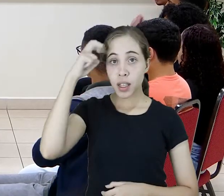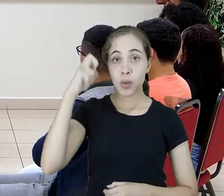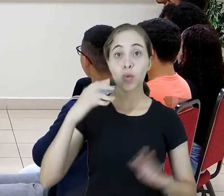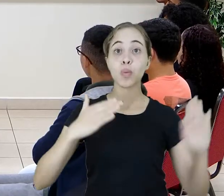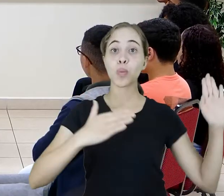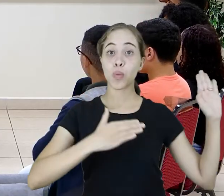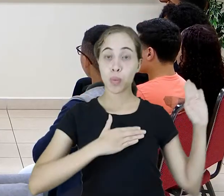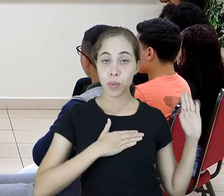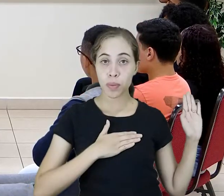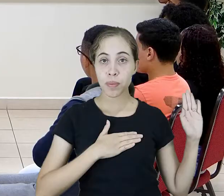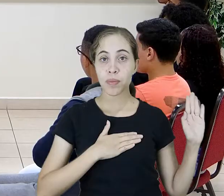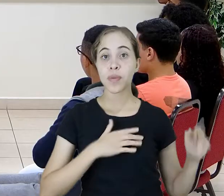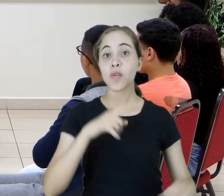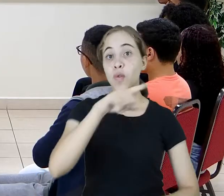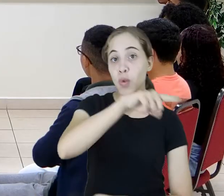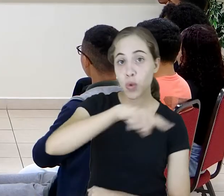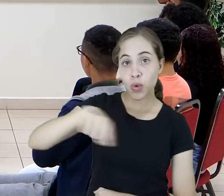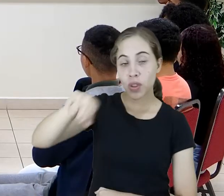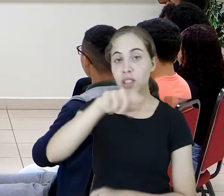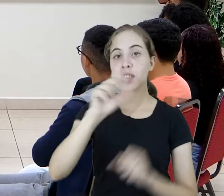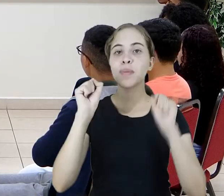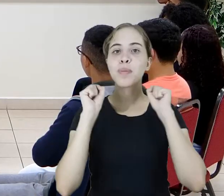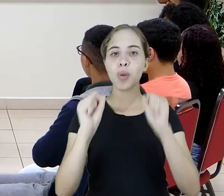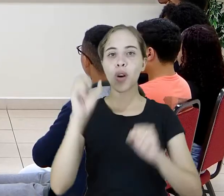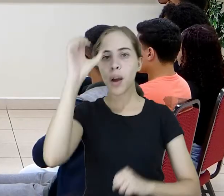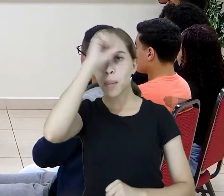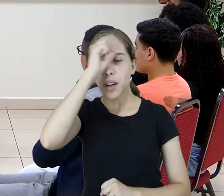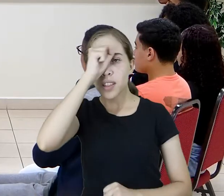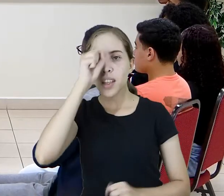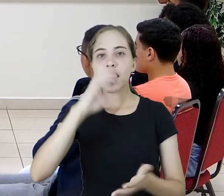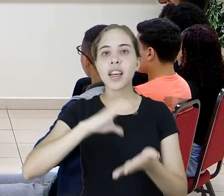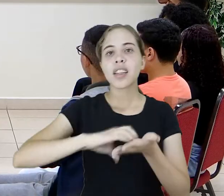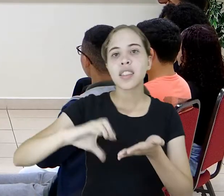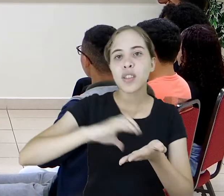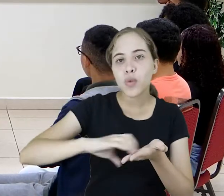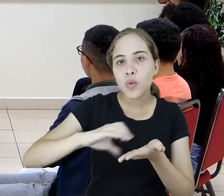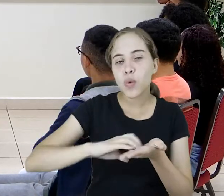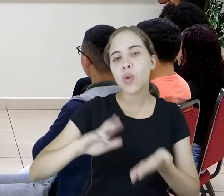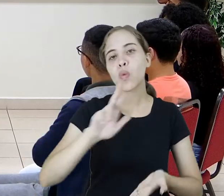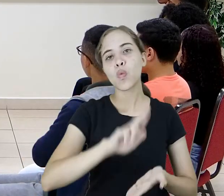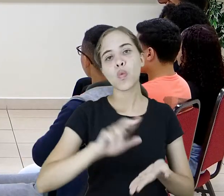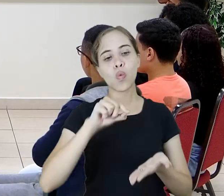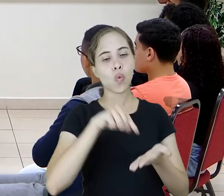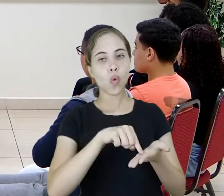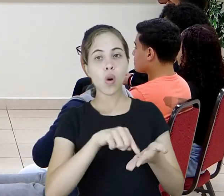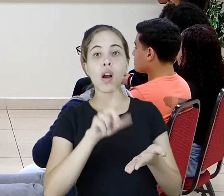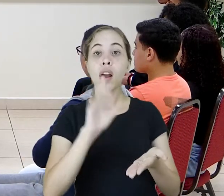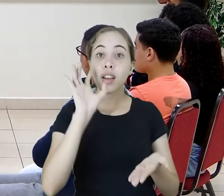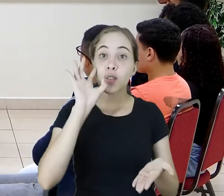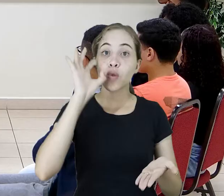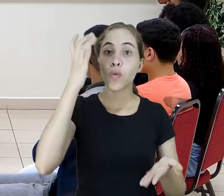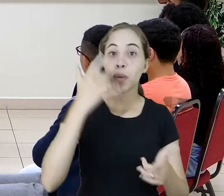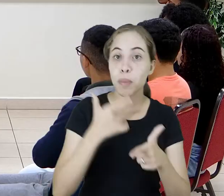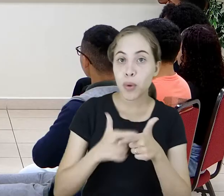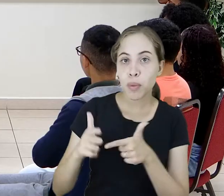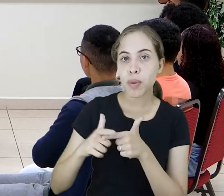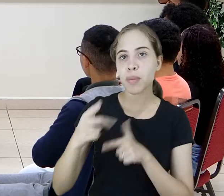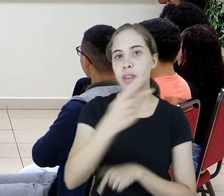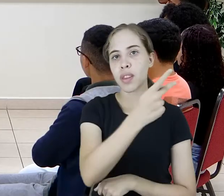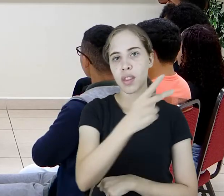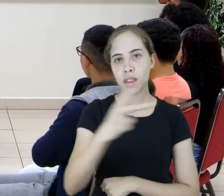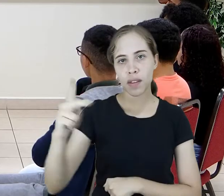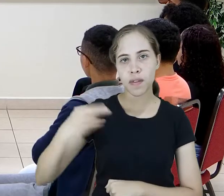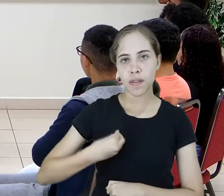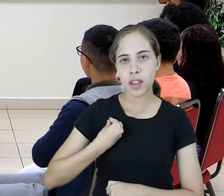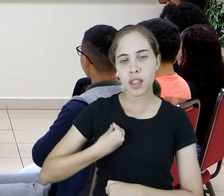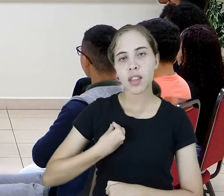prometeu: vocês podem aprender a usar as escrituras para ajudar a resolver problemas em sua vida